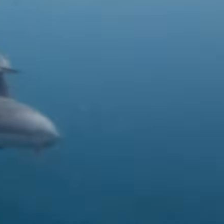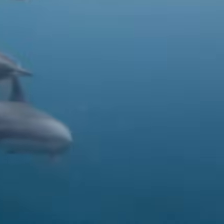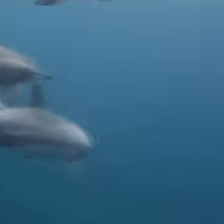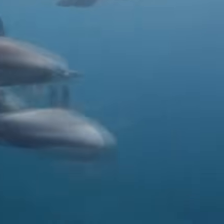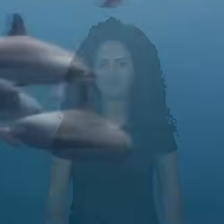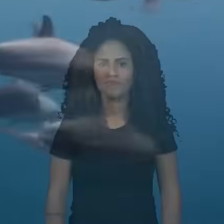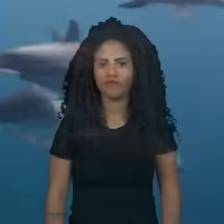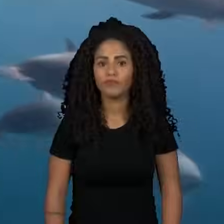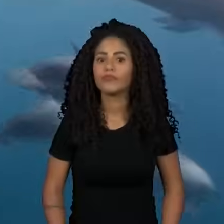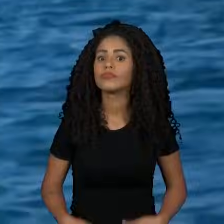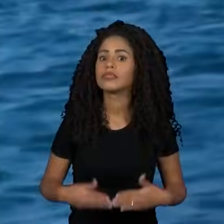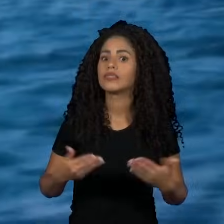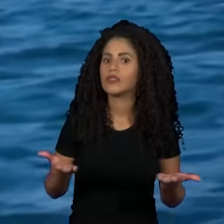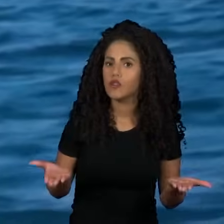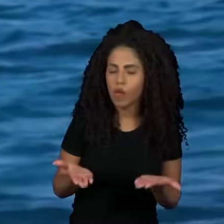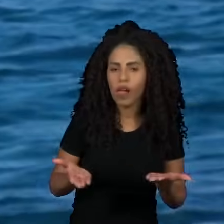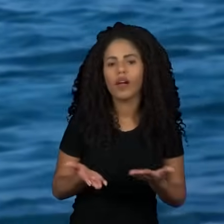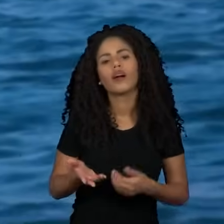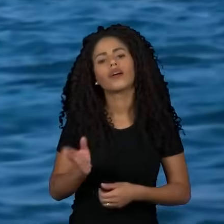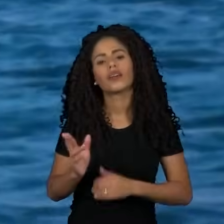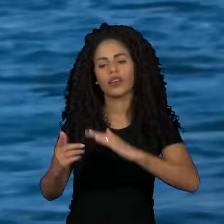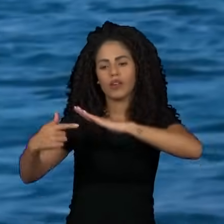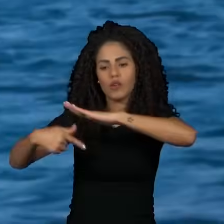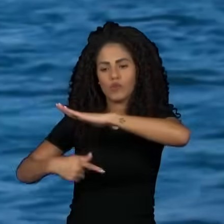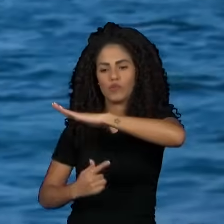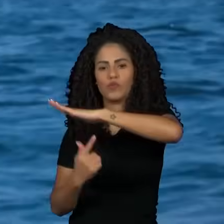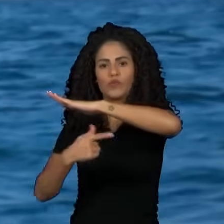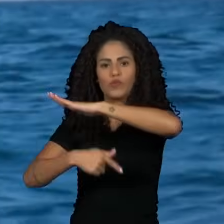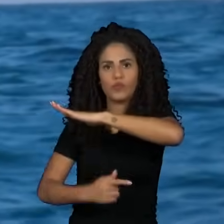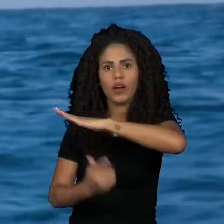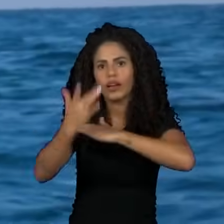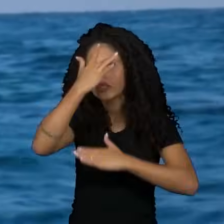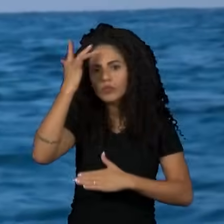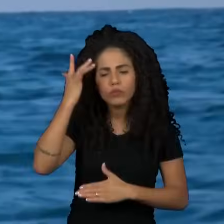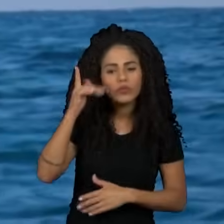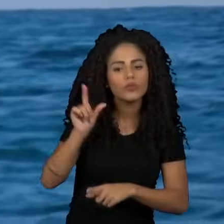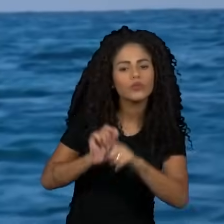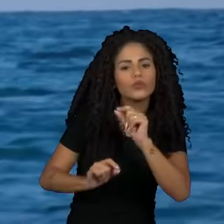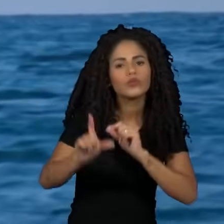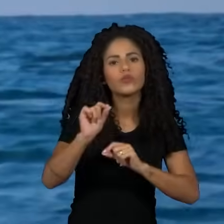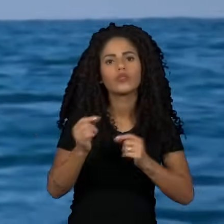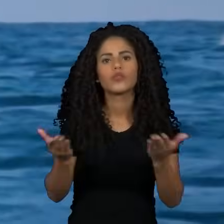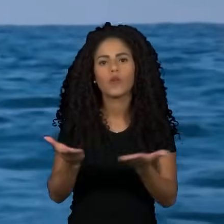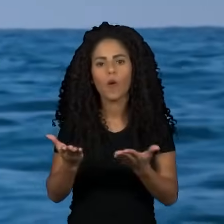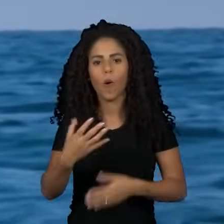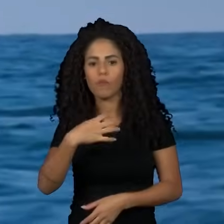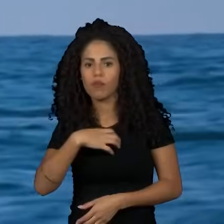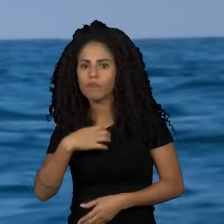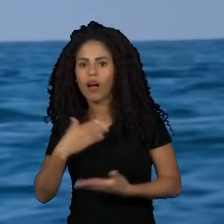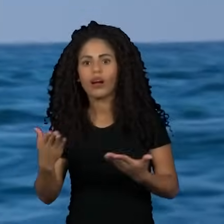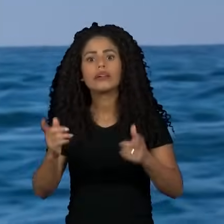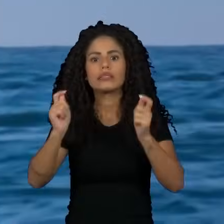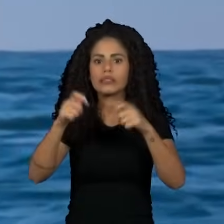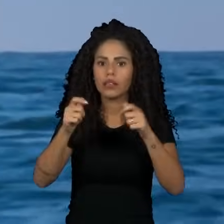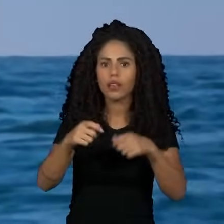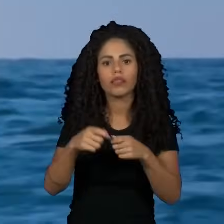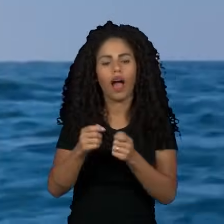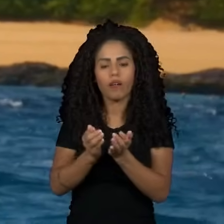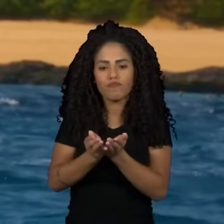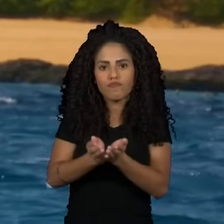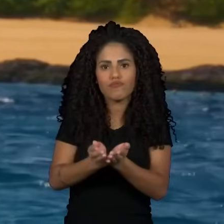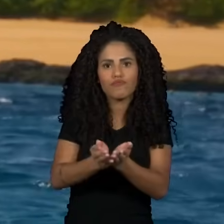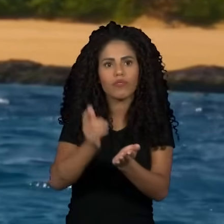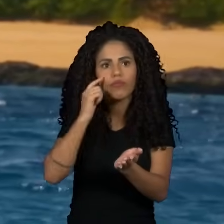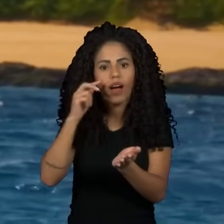O golfinho rotador ele recebe esse nome devido à sua principal atividade aérea, que é a rotação, onde o animal pode dar até 7 voltas em torno do seu próprio eixo. Então, os